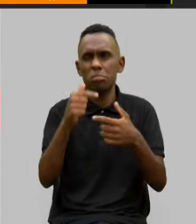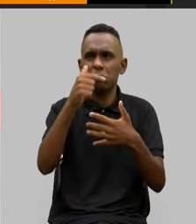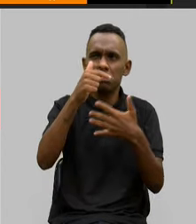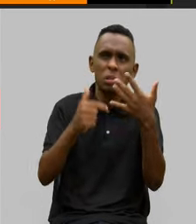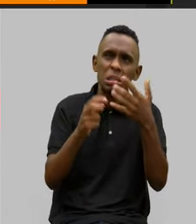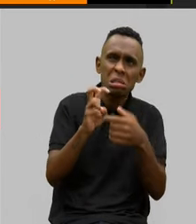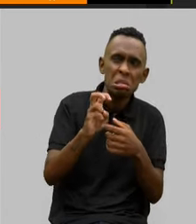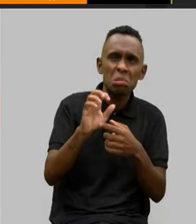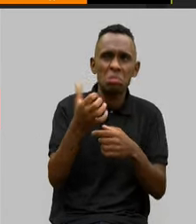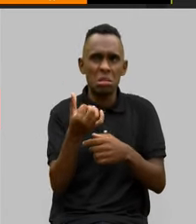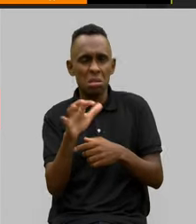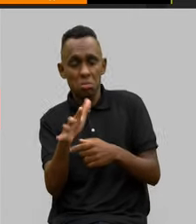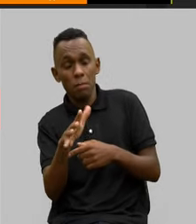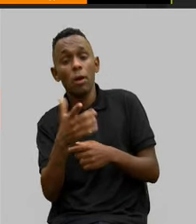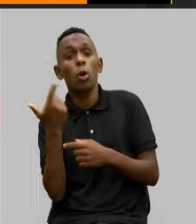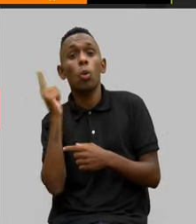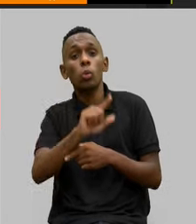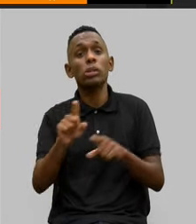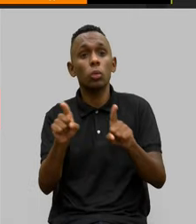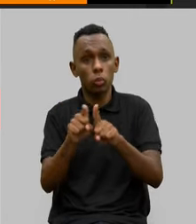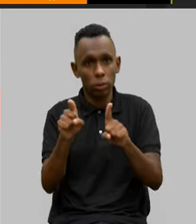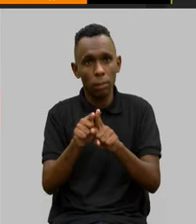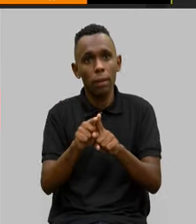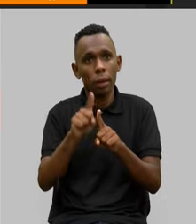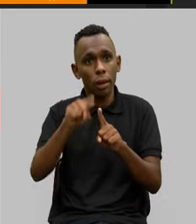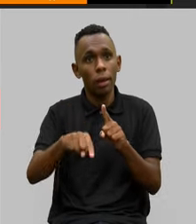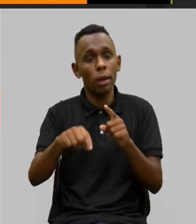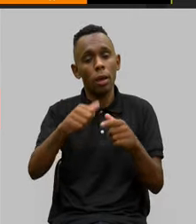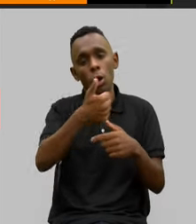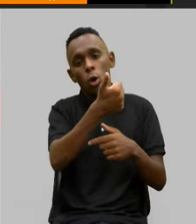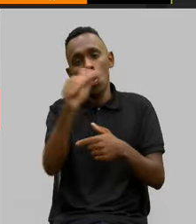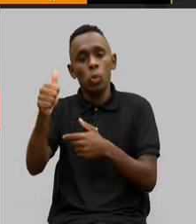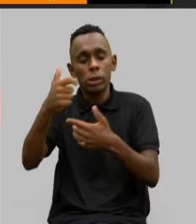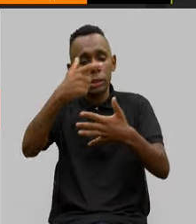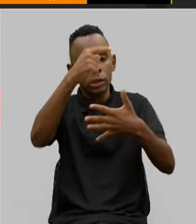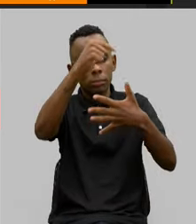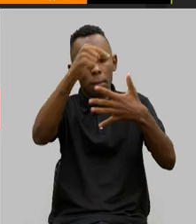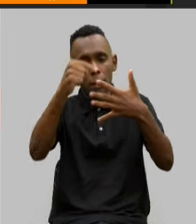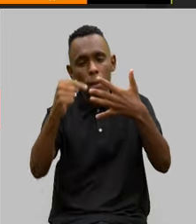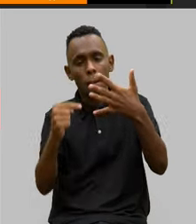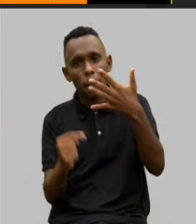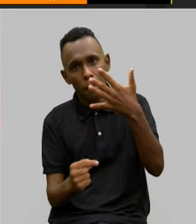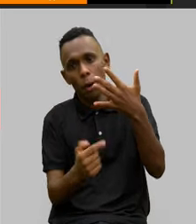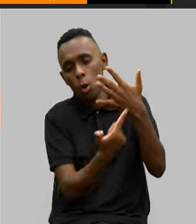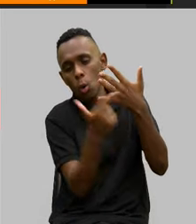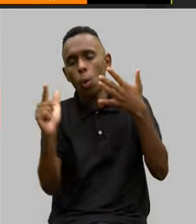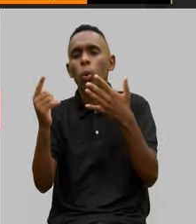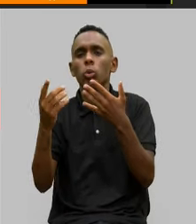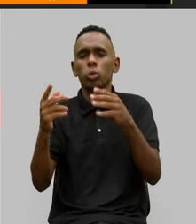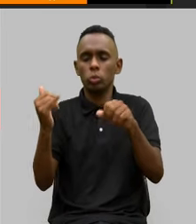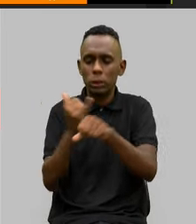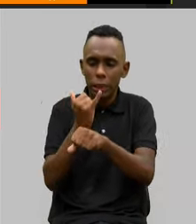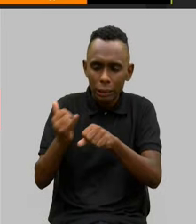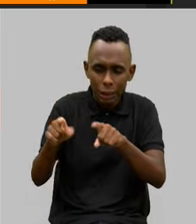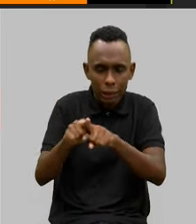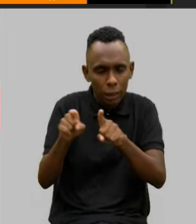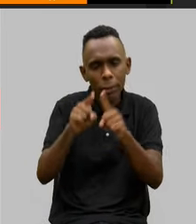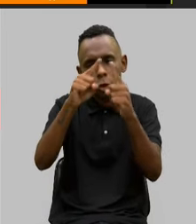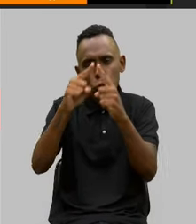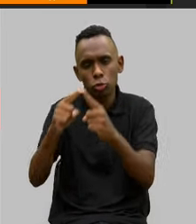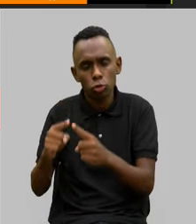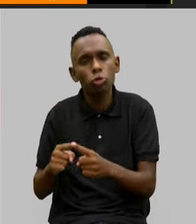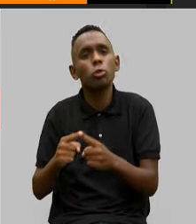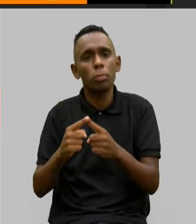que eu falei a gente conseguiu chegar a 11 canabinoides né que são outras formas ácidas também e outros